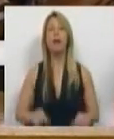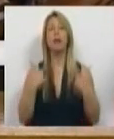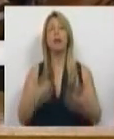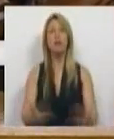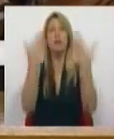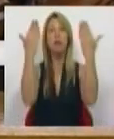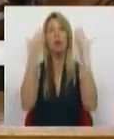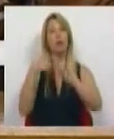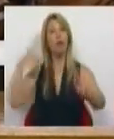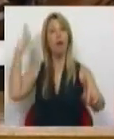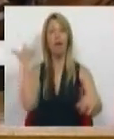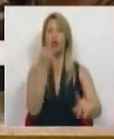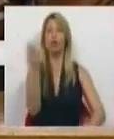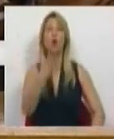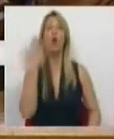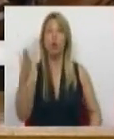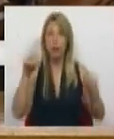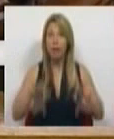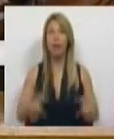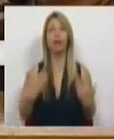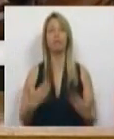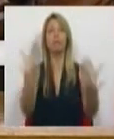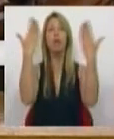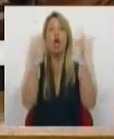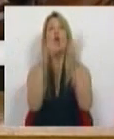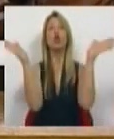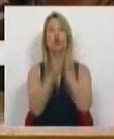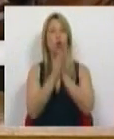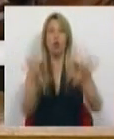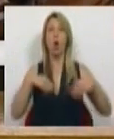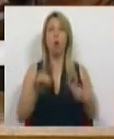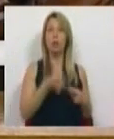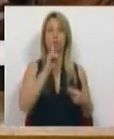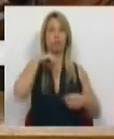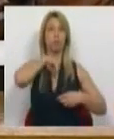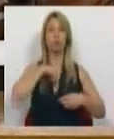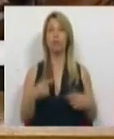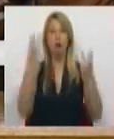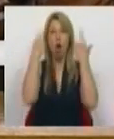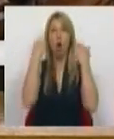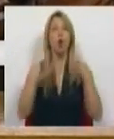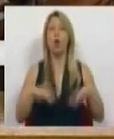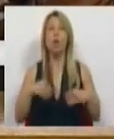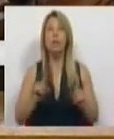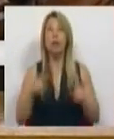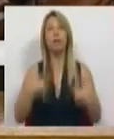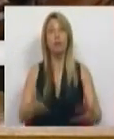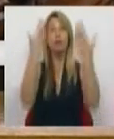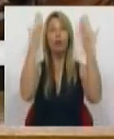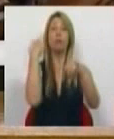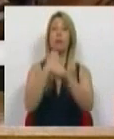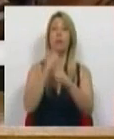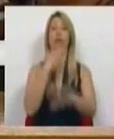que deixámos em 2011. Daqui saudamos todos aqueles que não se calaram e não se resignaram. Daqui saudamos os trabalhadores, os jovens,